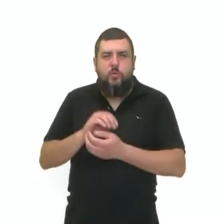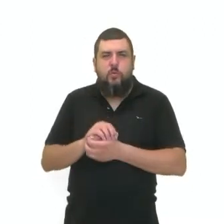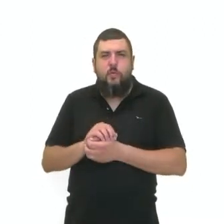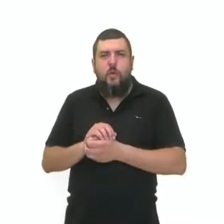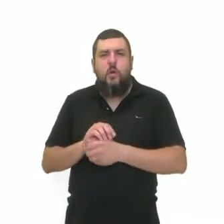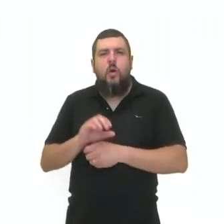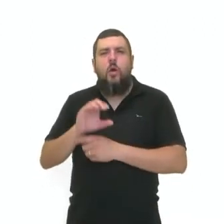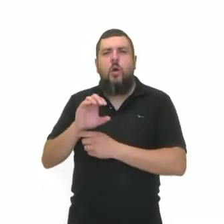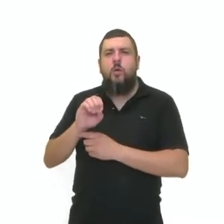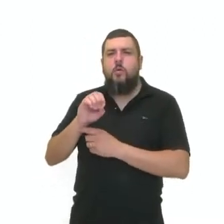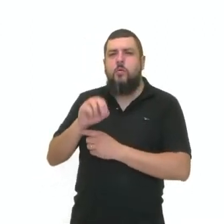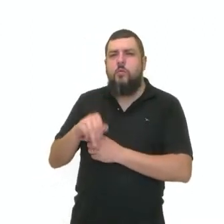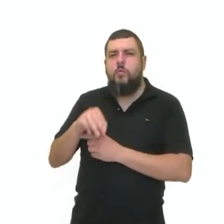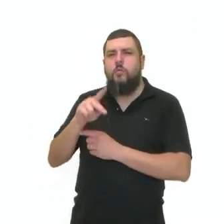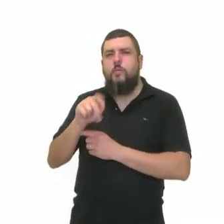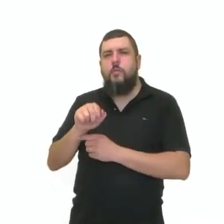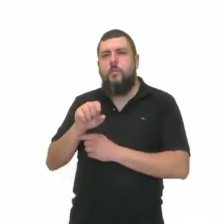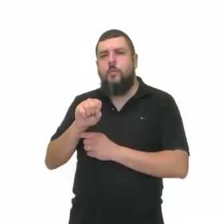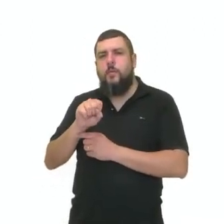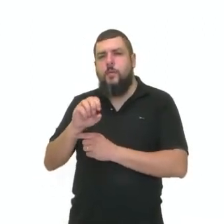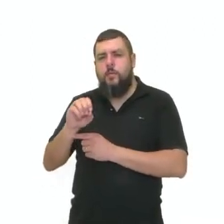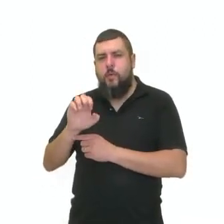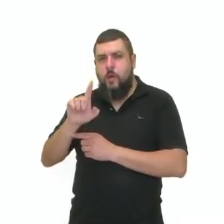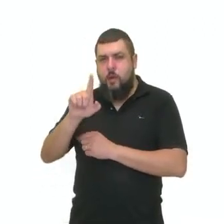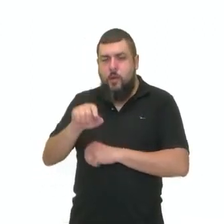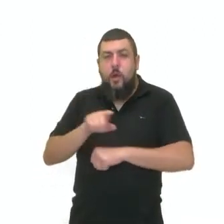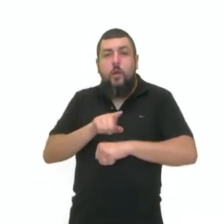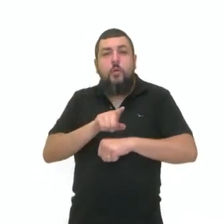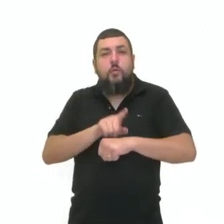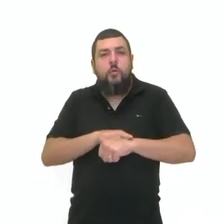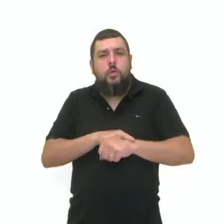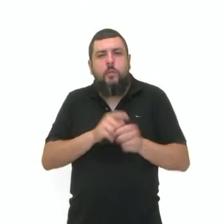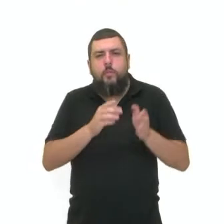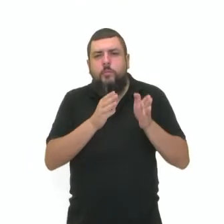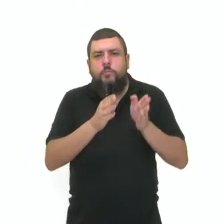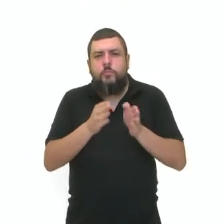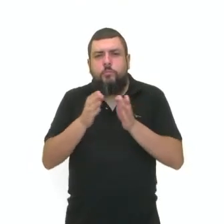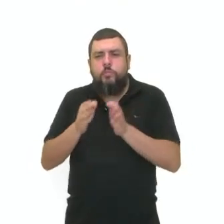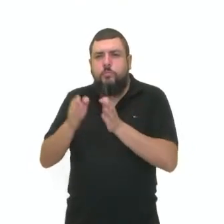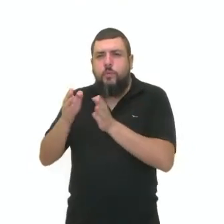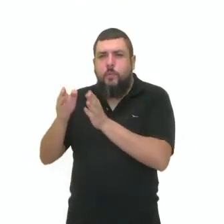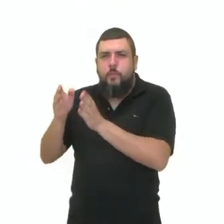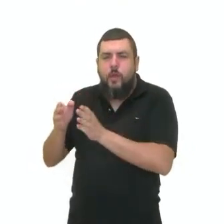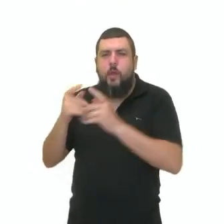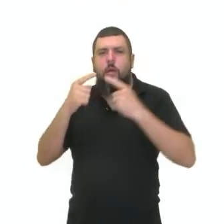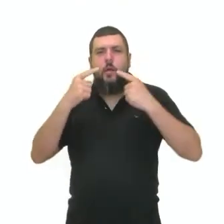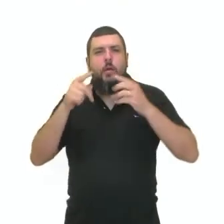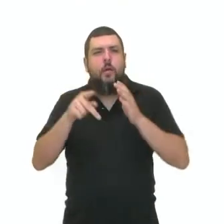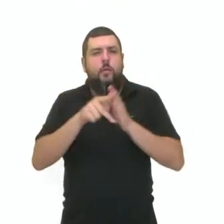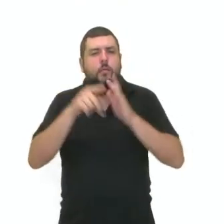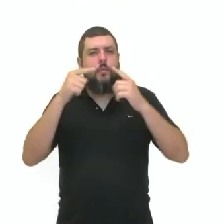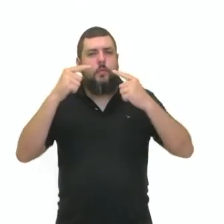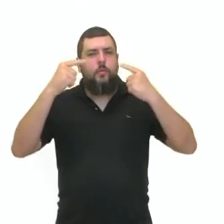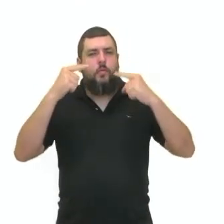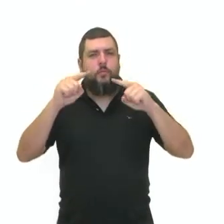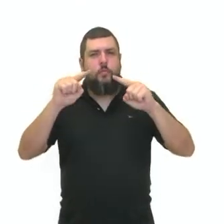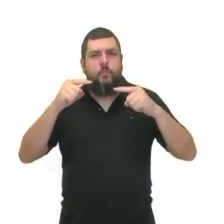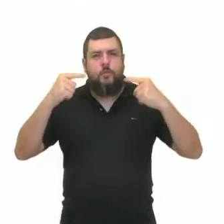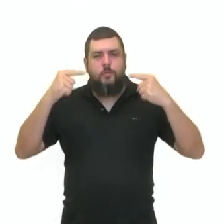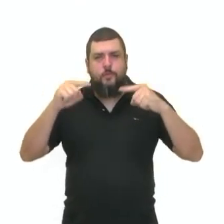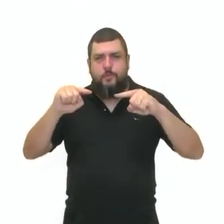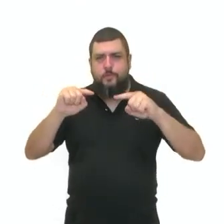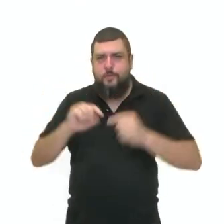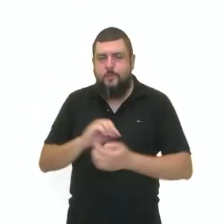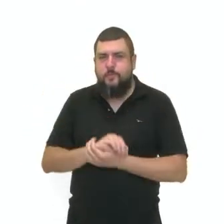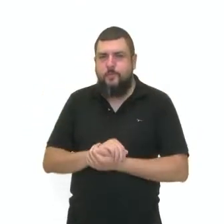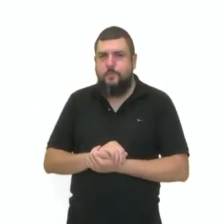que utilizamos para organizar o tempo no qual a música se desenvolve, né? Então, cada compasso comporta um mesmo número